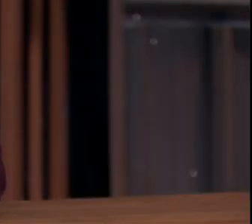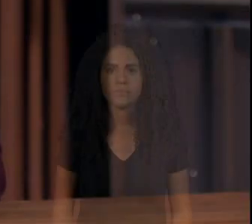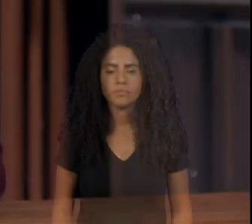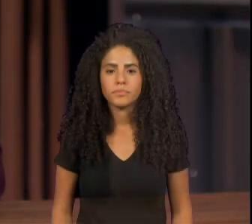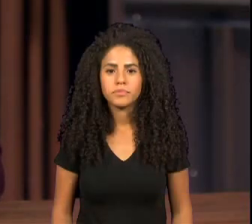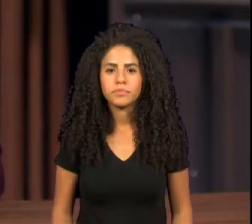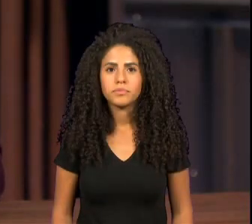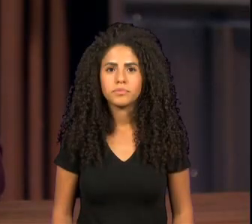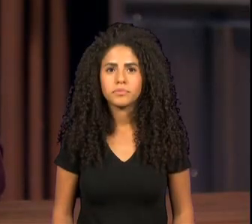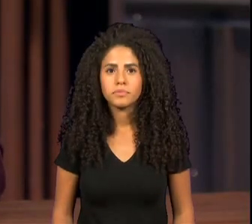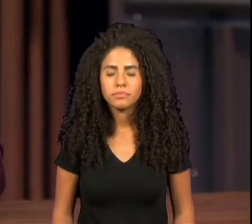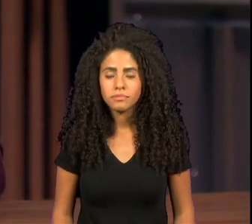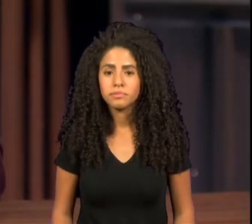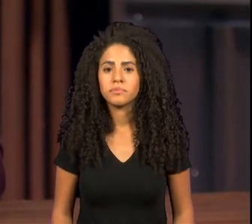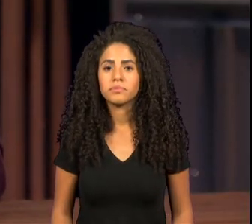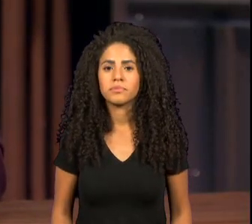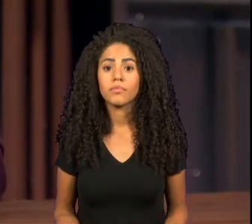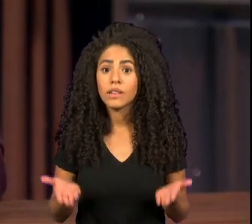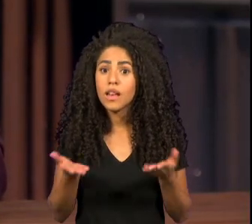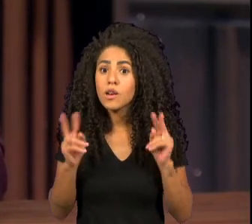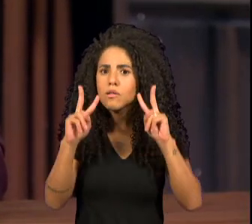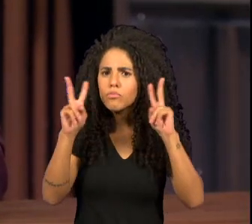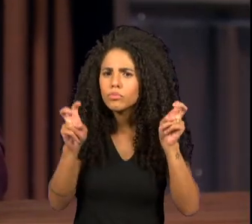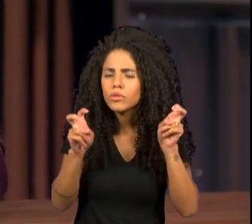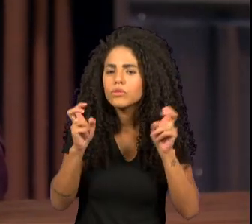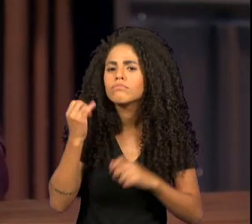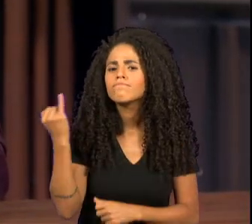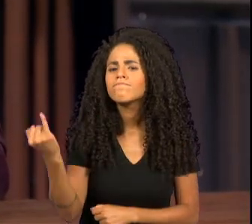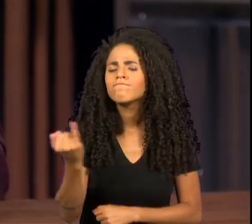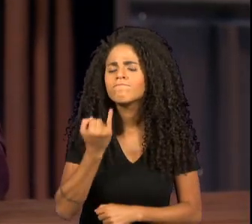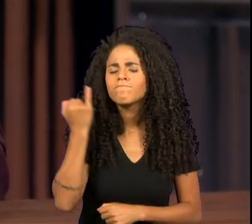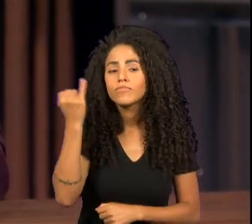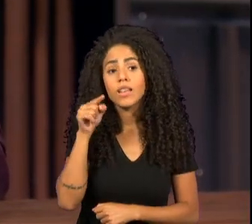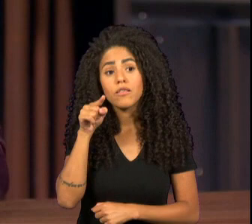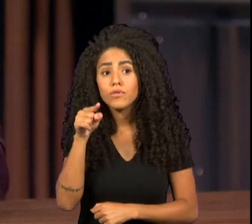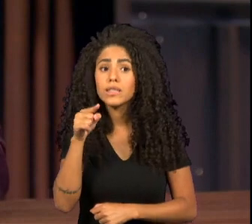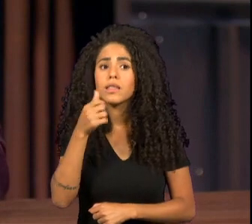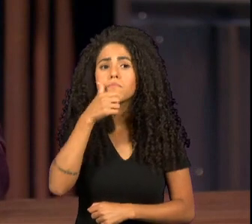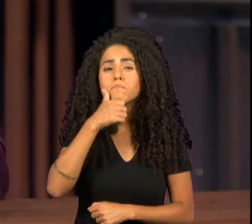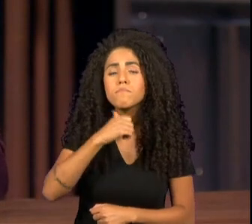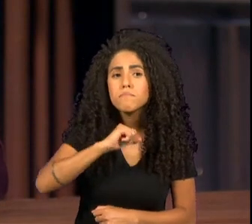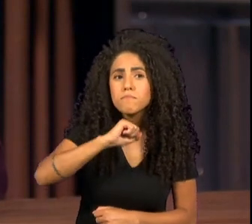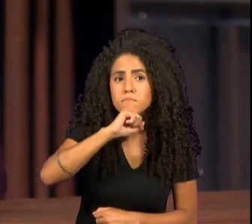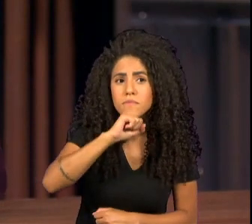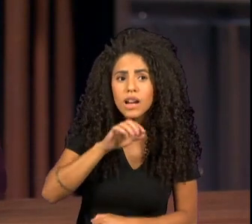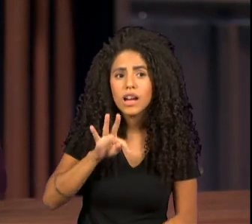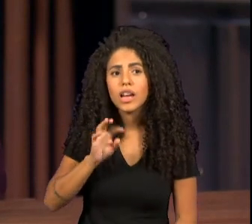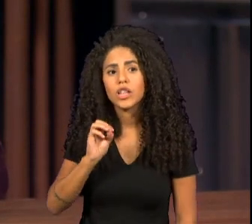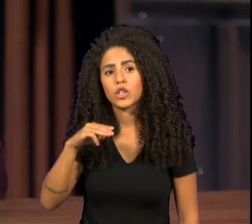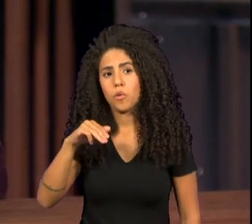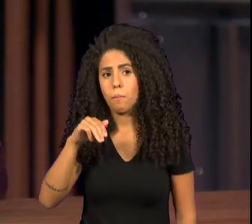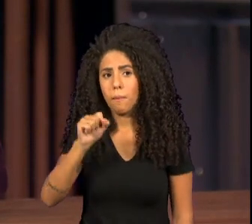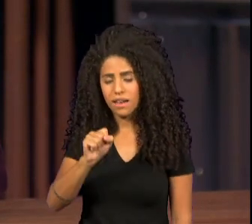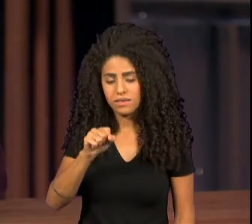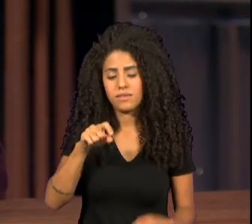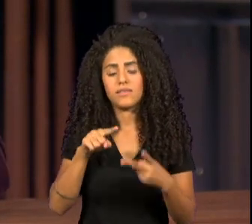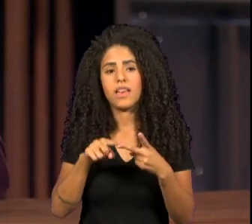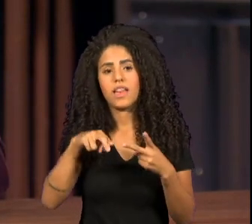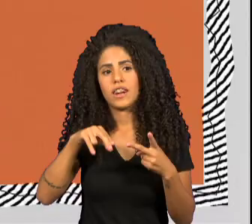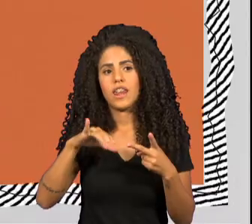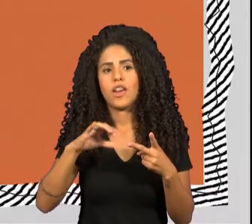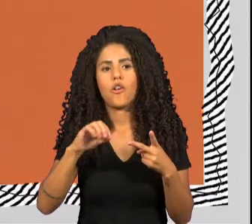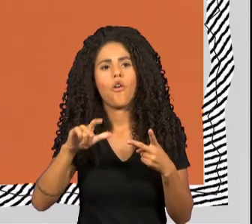e mais agora é o assunto mais importante você é mãe de Tomás e Nicolas dois